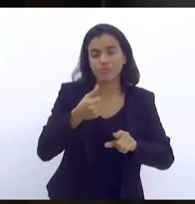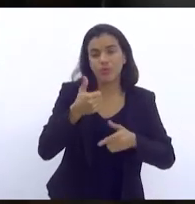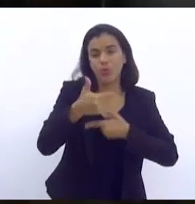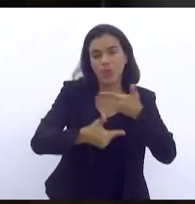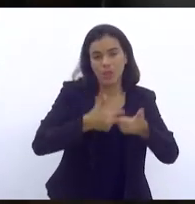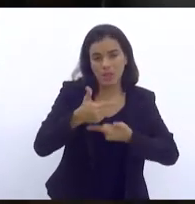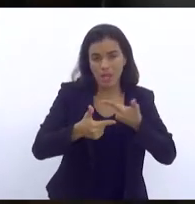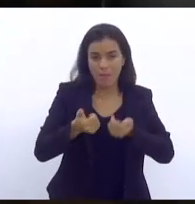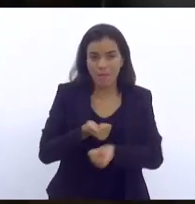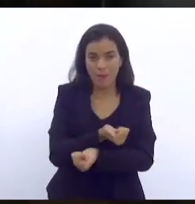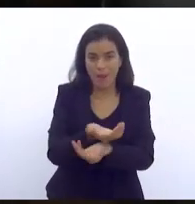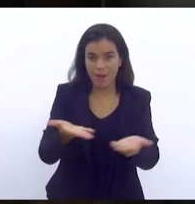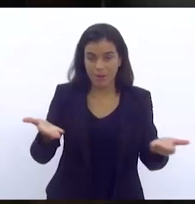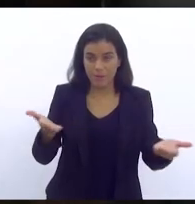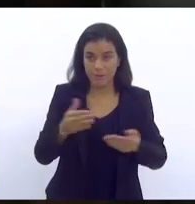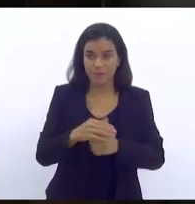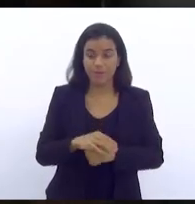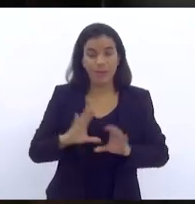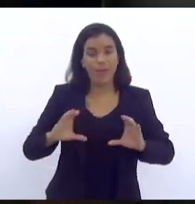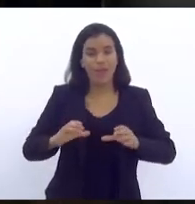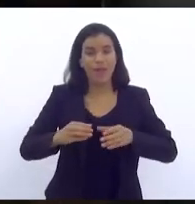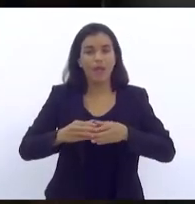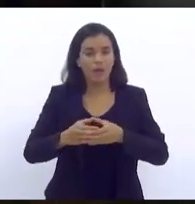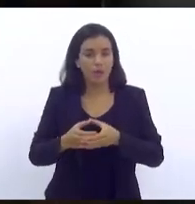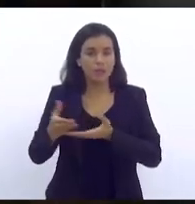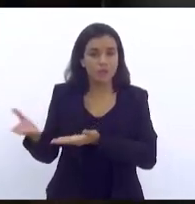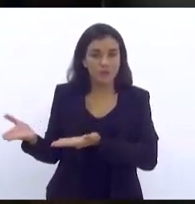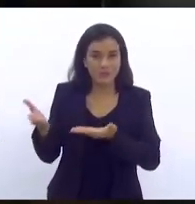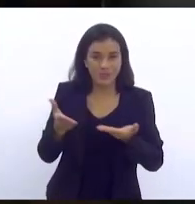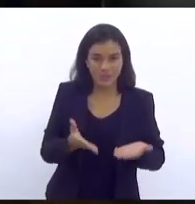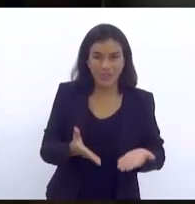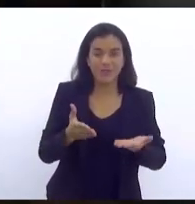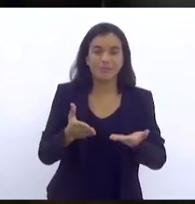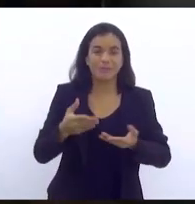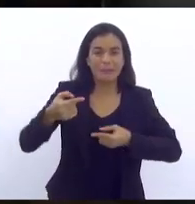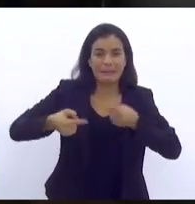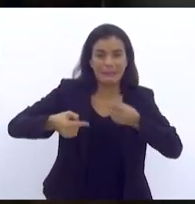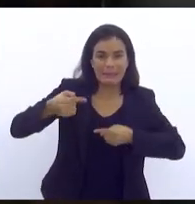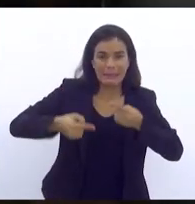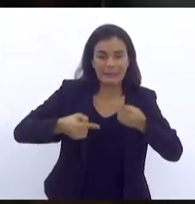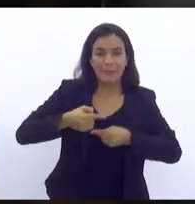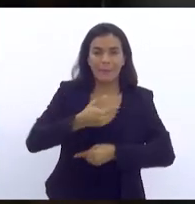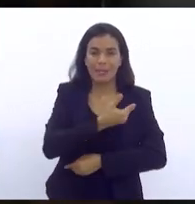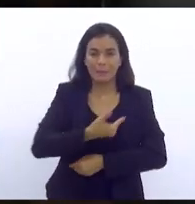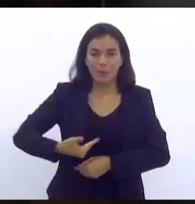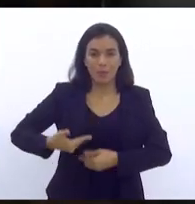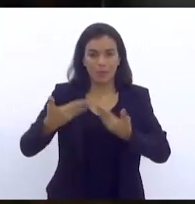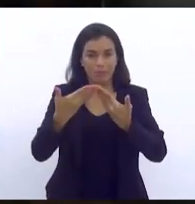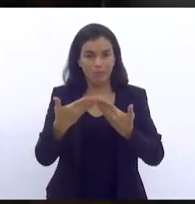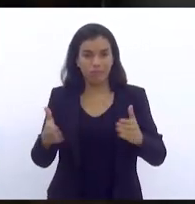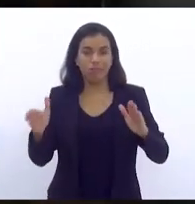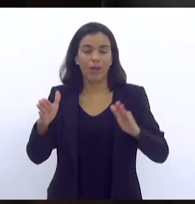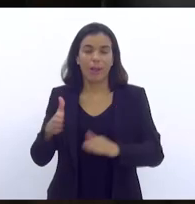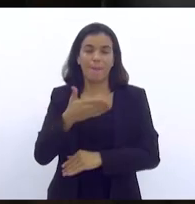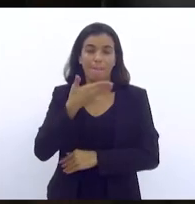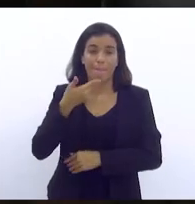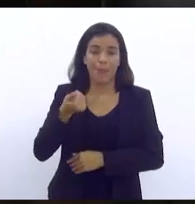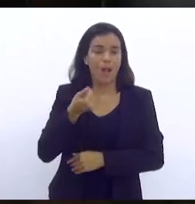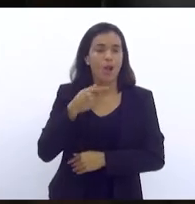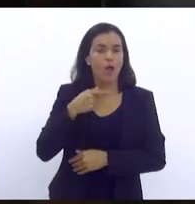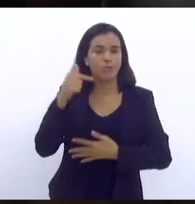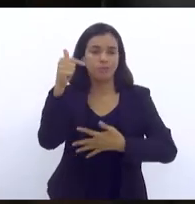oferecido essa comissão chama esse debate público tendo entendimento que a melhor forma de lidar com